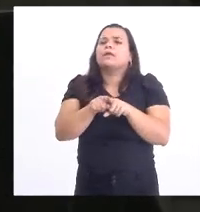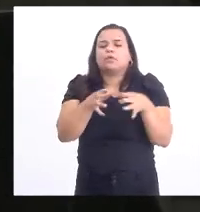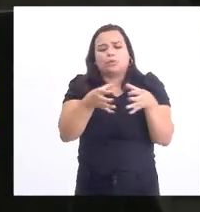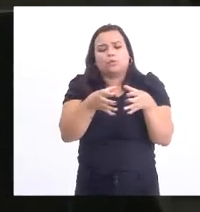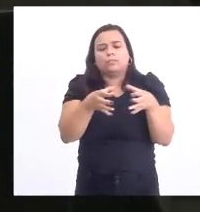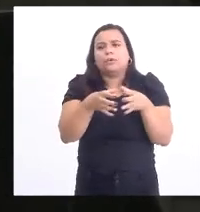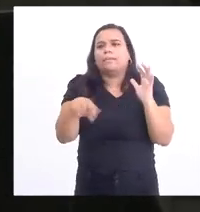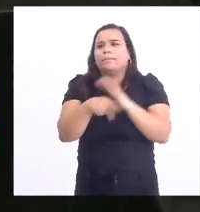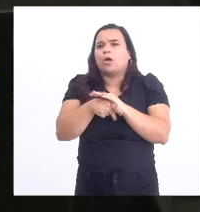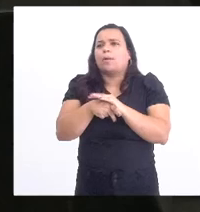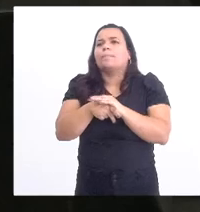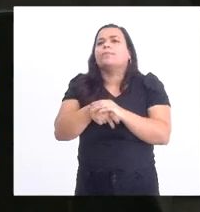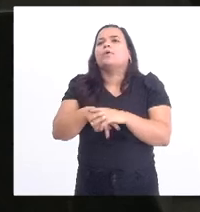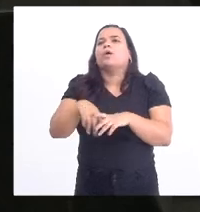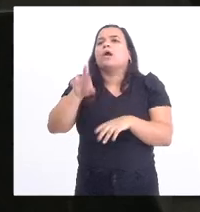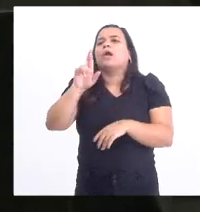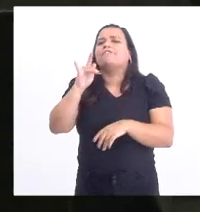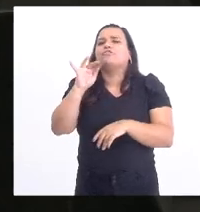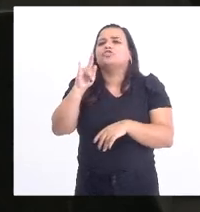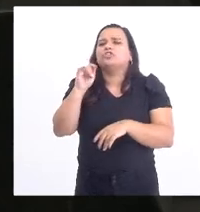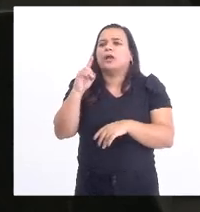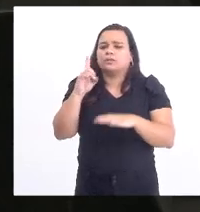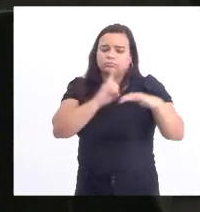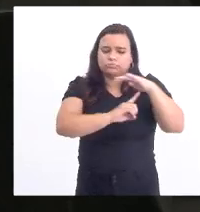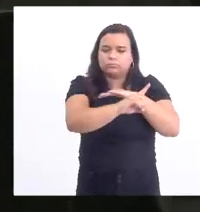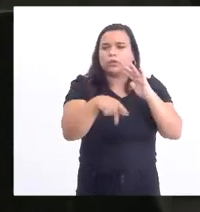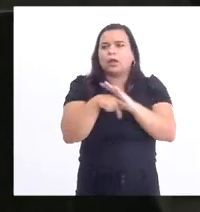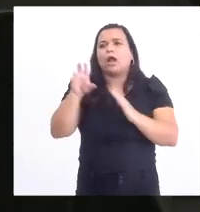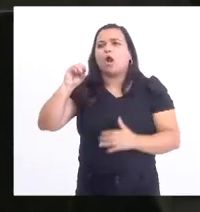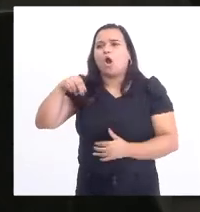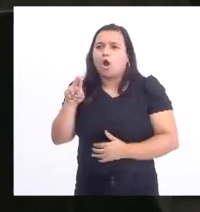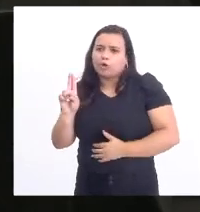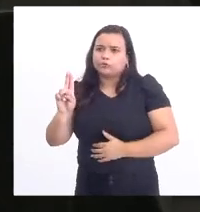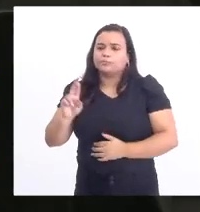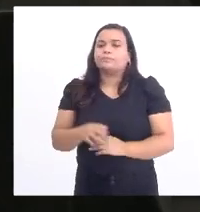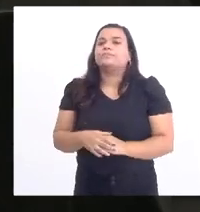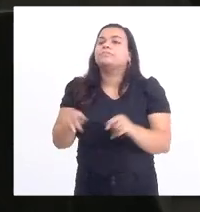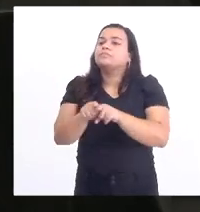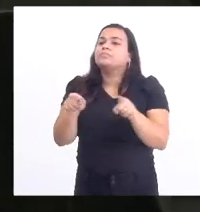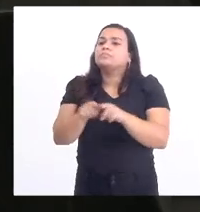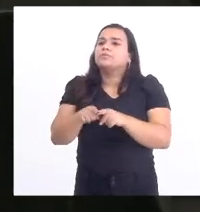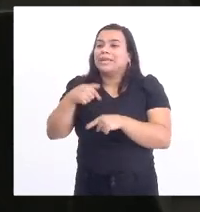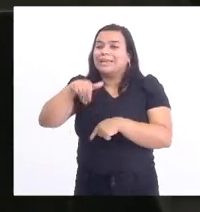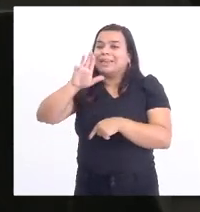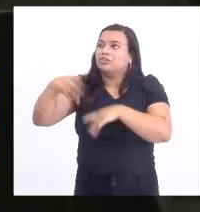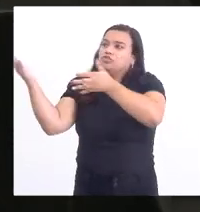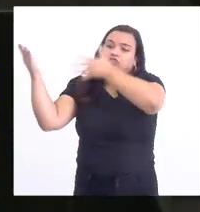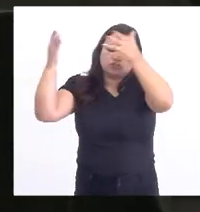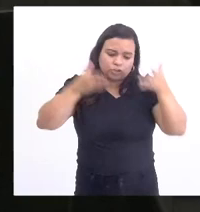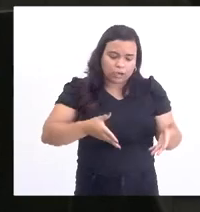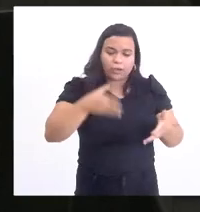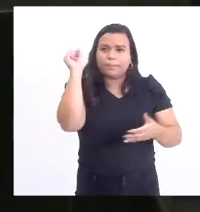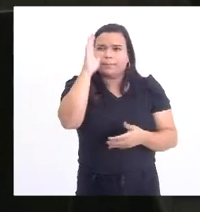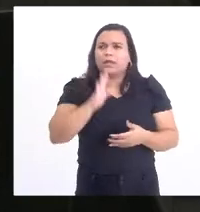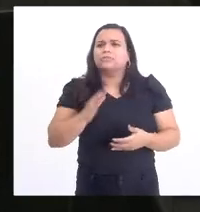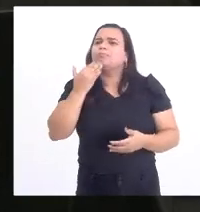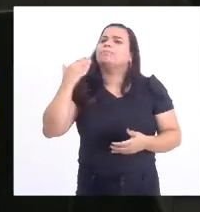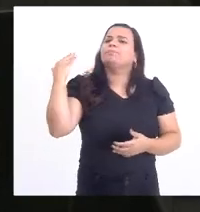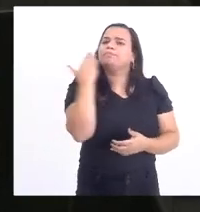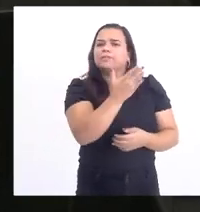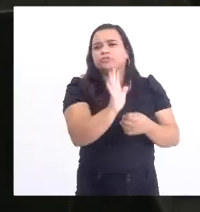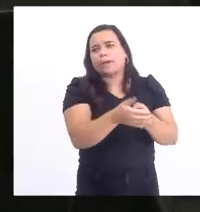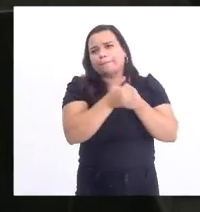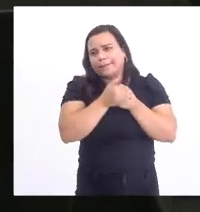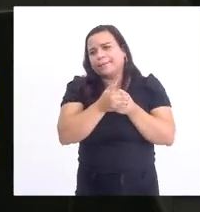ONU. E as demandas, né, em relação àqueles que chegam aqui pedindo abrigo humanitário são diversas.